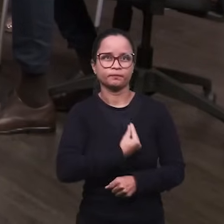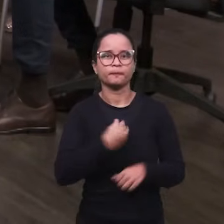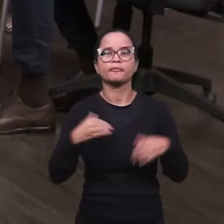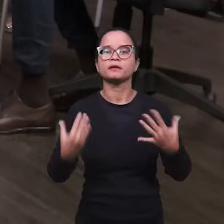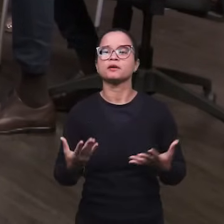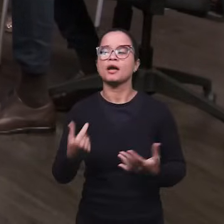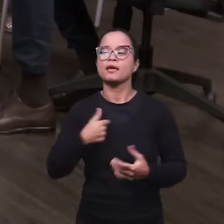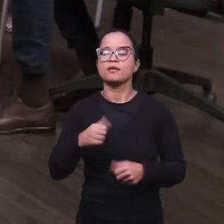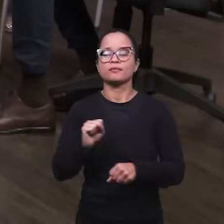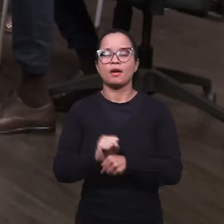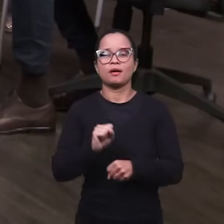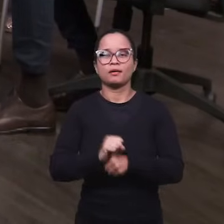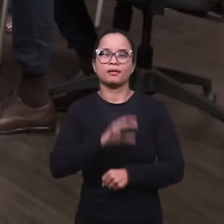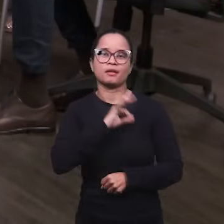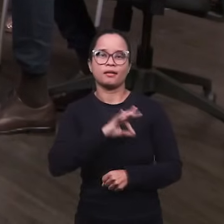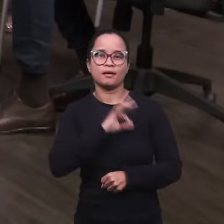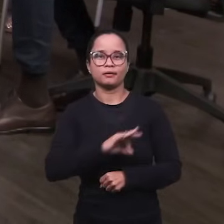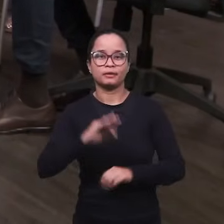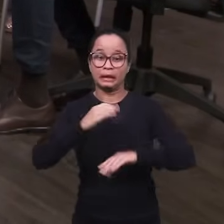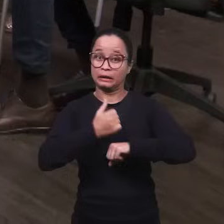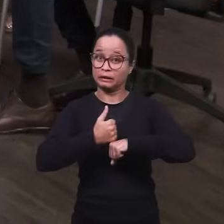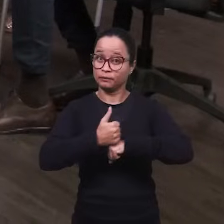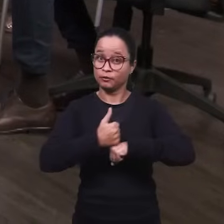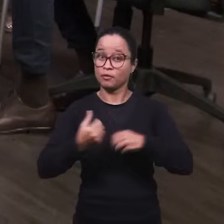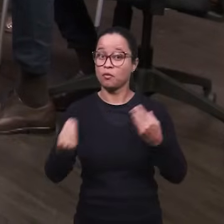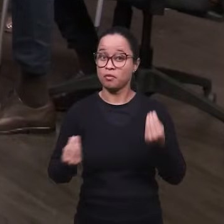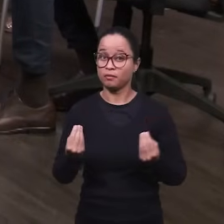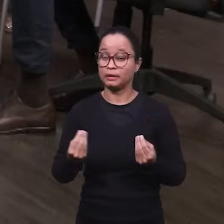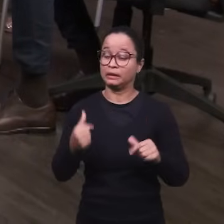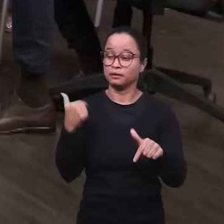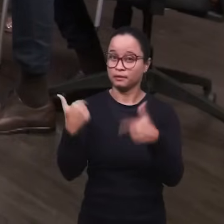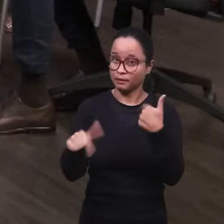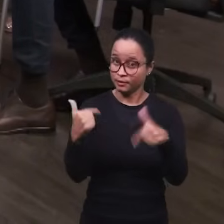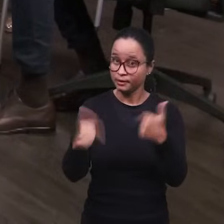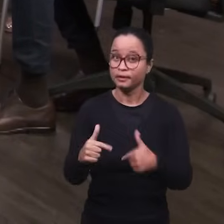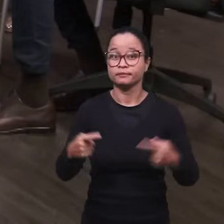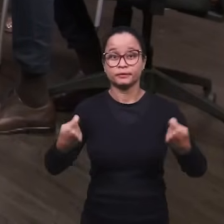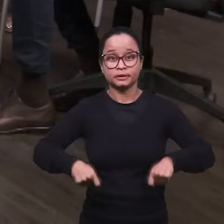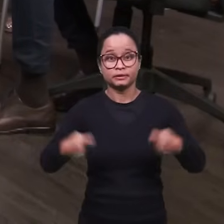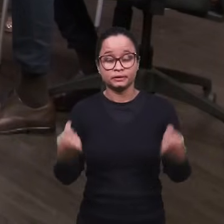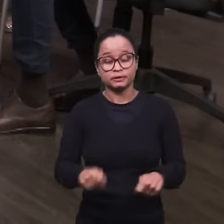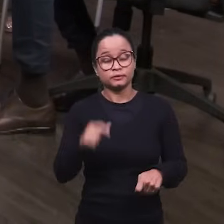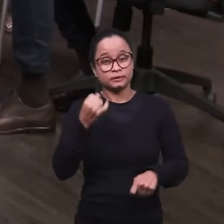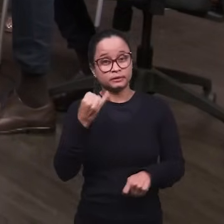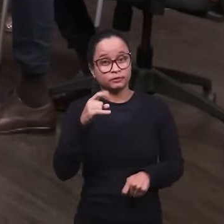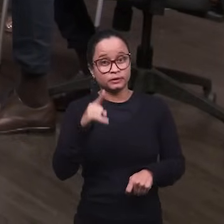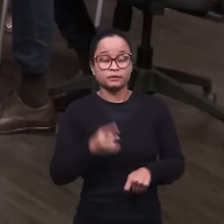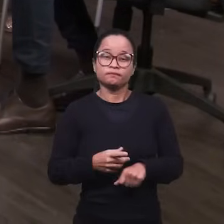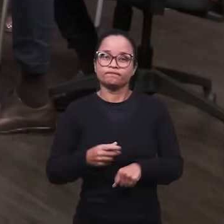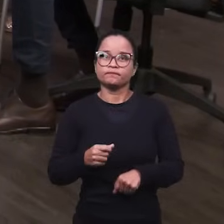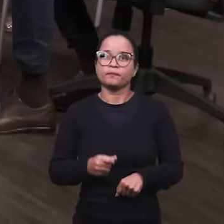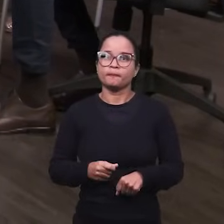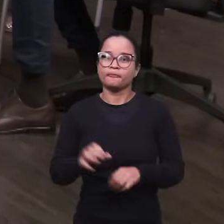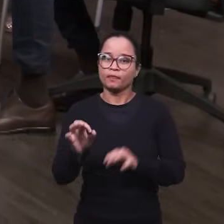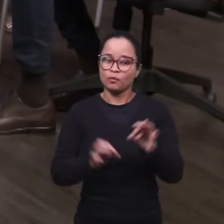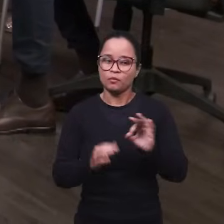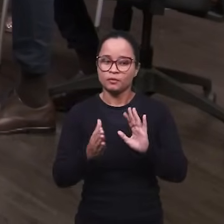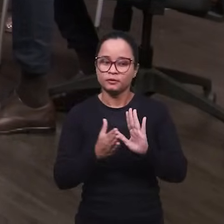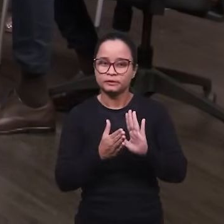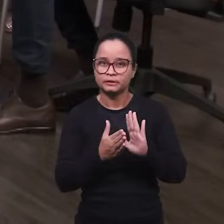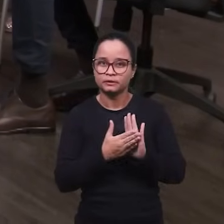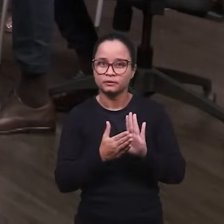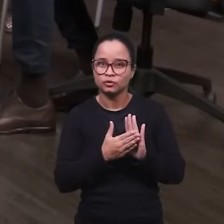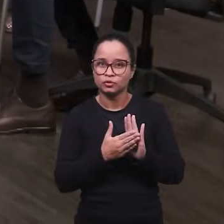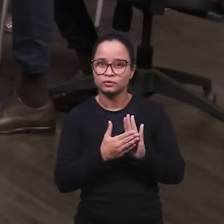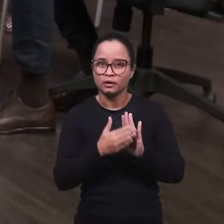que eu espero ganhar nessa profissão? E trabalhar para isso, né? Se você fez esse projeto, entrou num curso, o curso demora 5